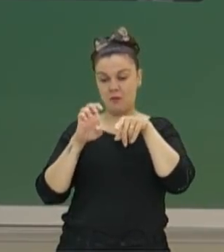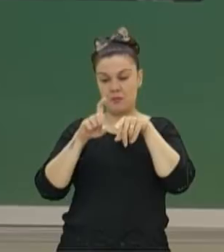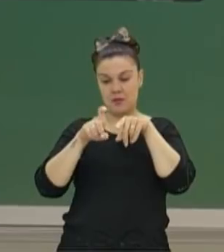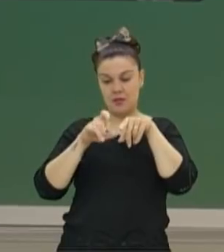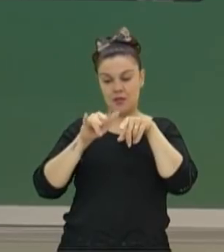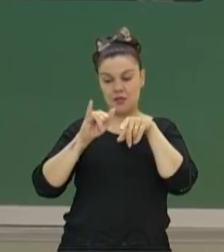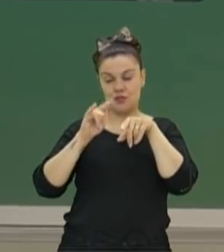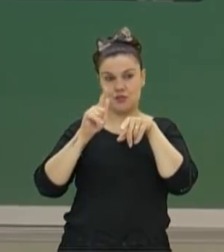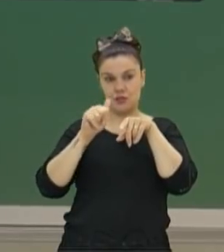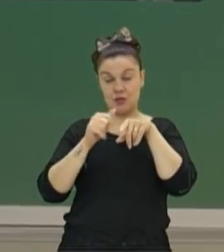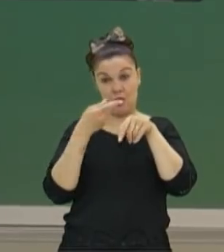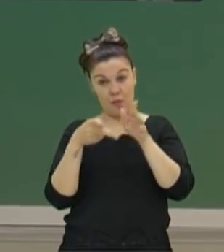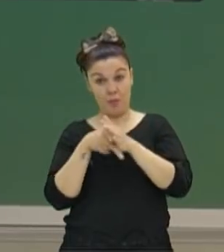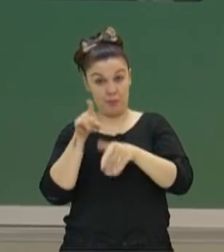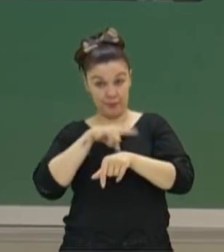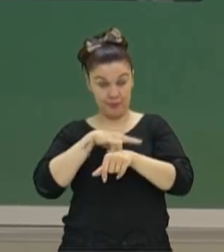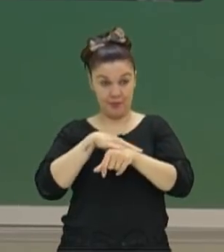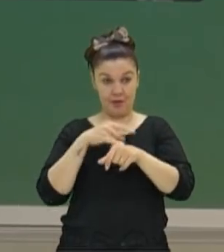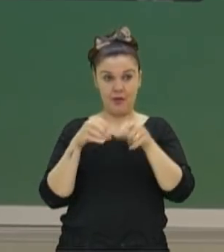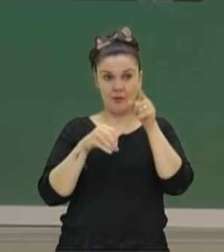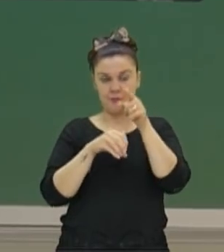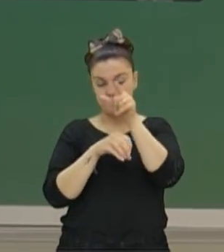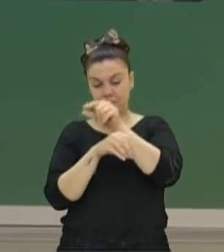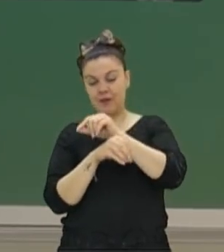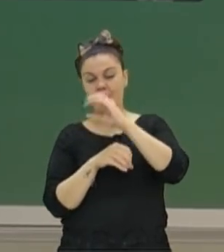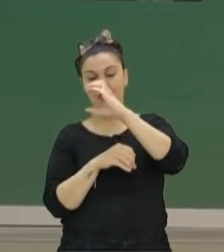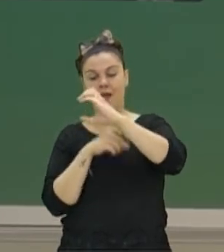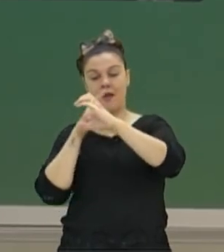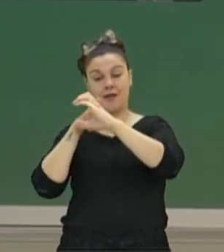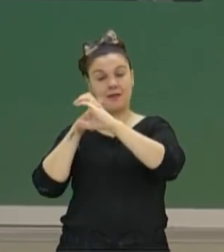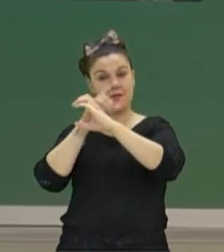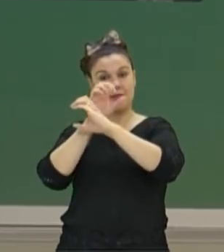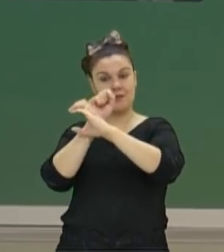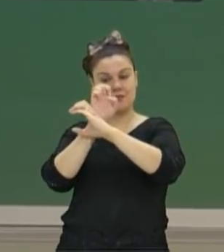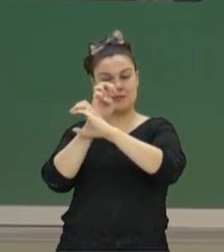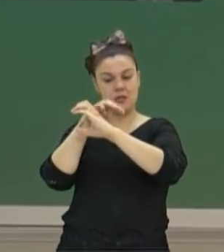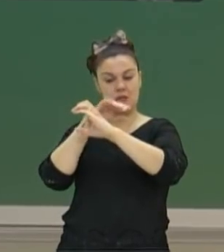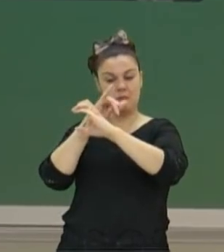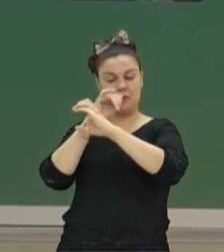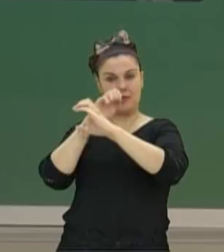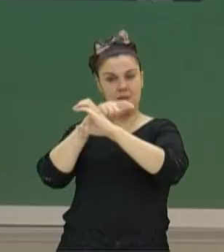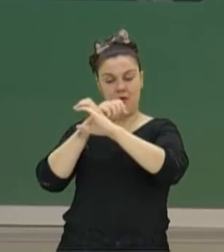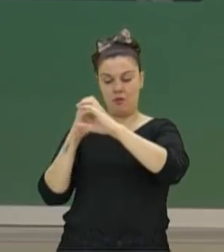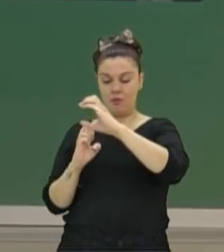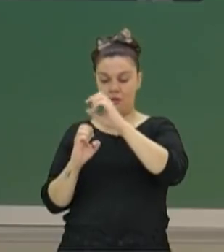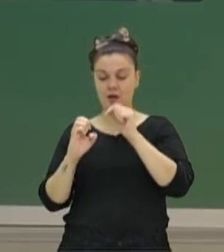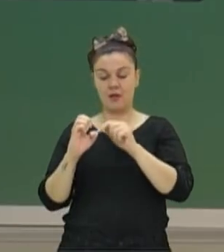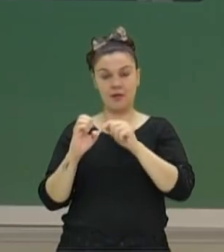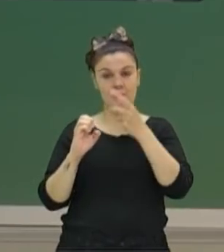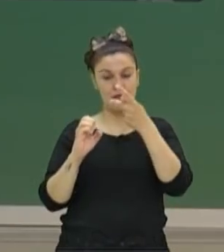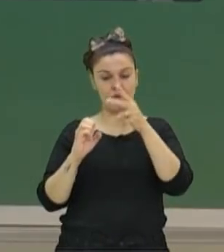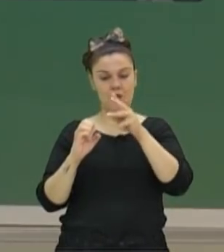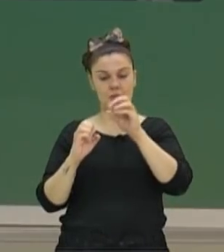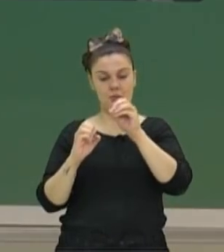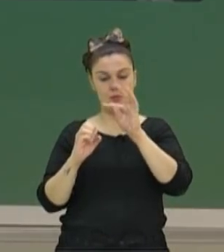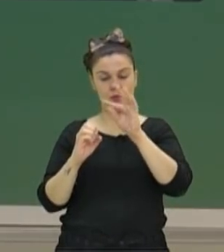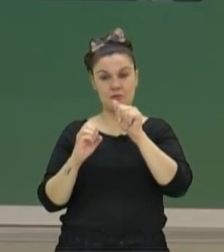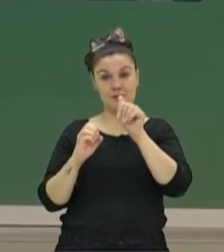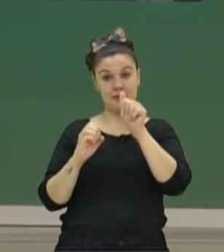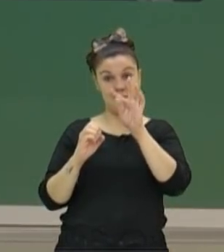um órgão lá do sistema urinário, as glândulas seminais, a próstata e esse canal é a